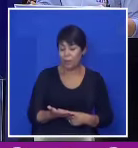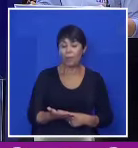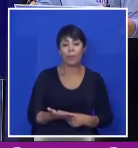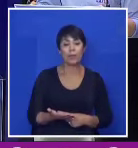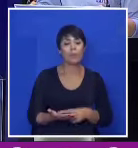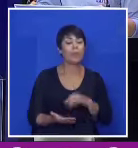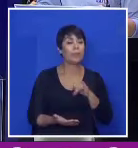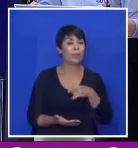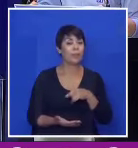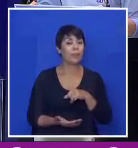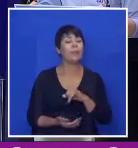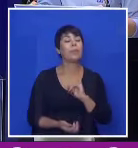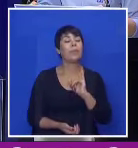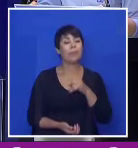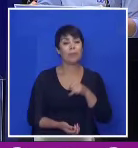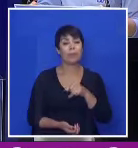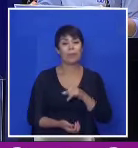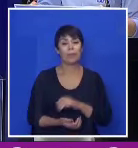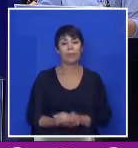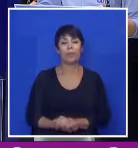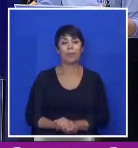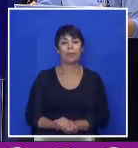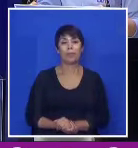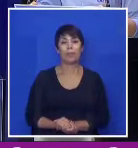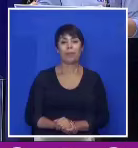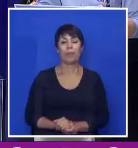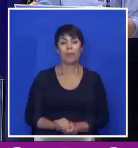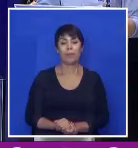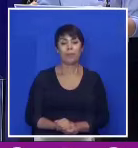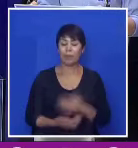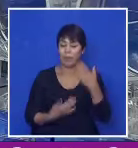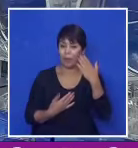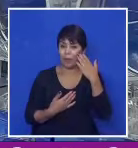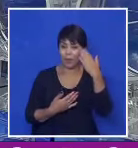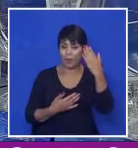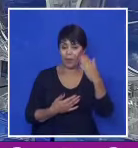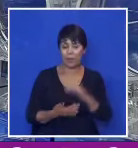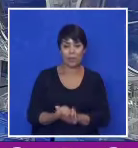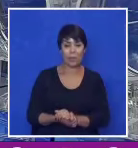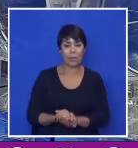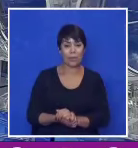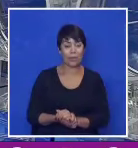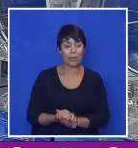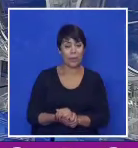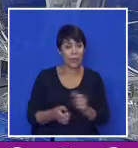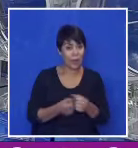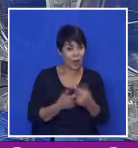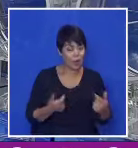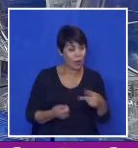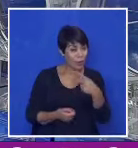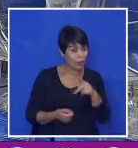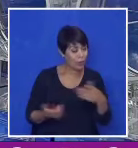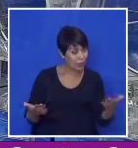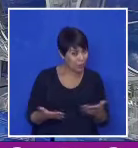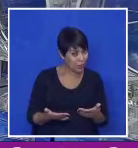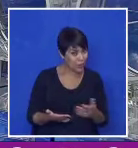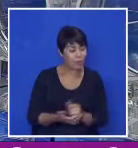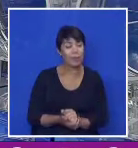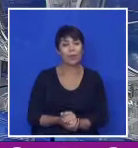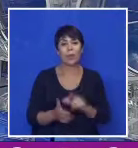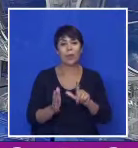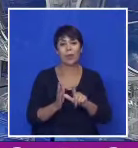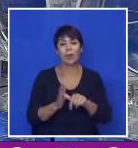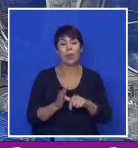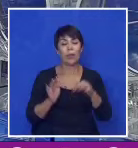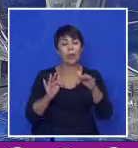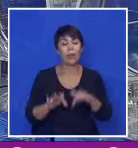sorteados na Loto Fácil? Sim, confirmo. Sim, confirmo. Obrigado. A sorte estava na sua aposta. Logo